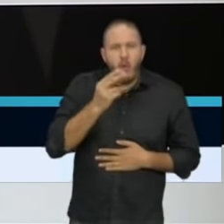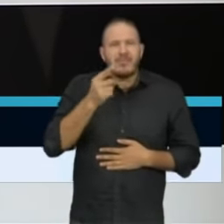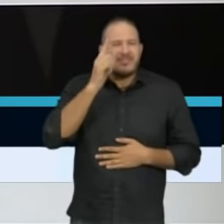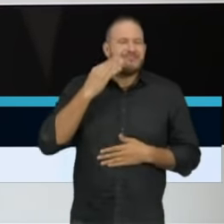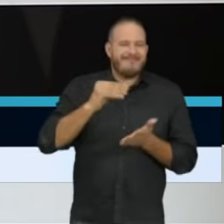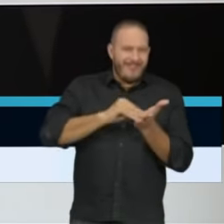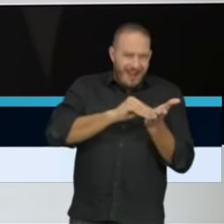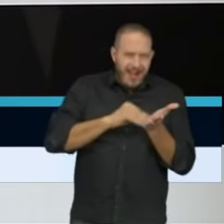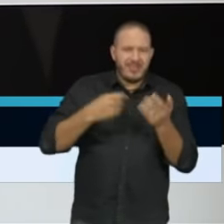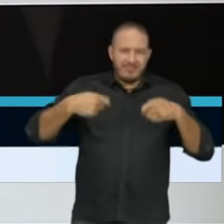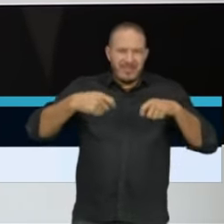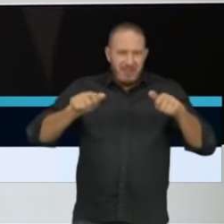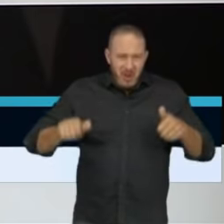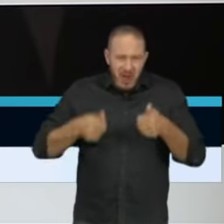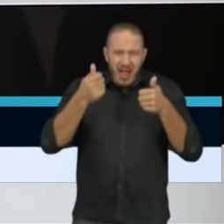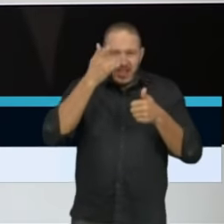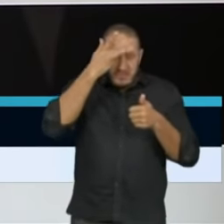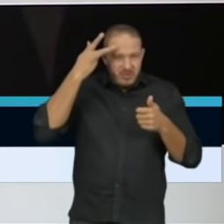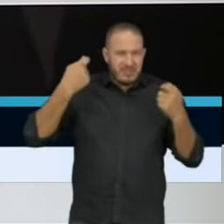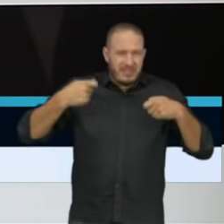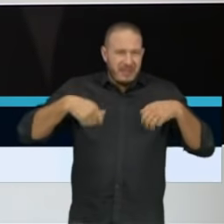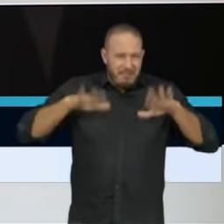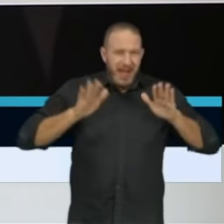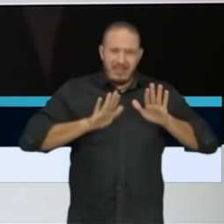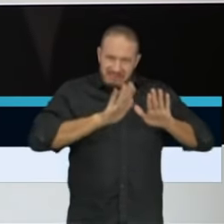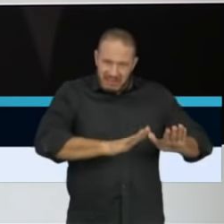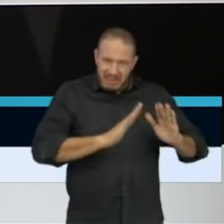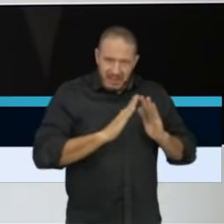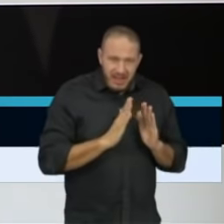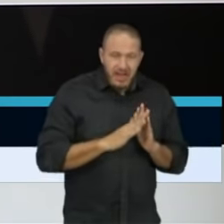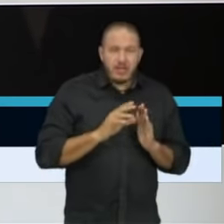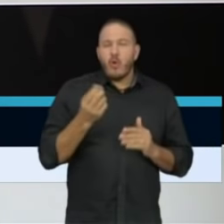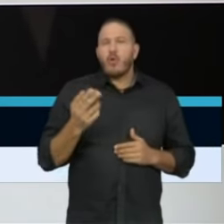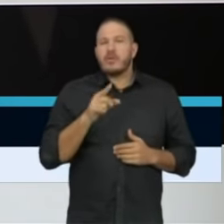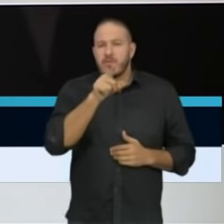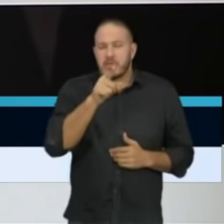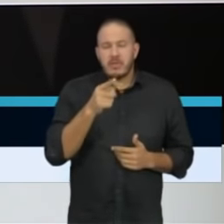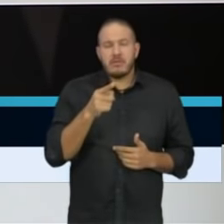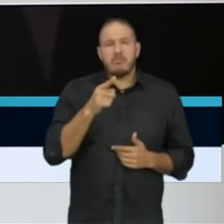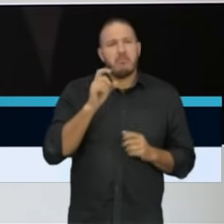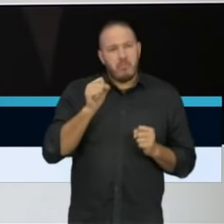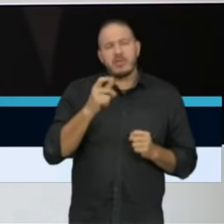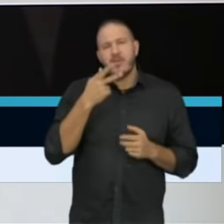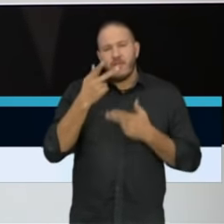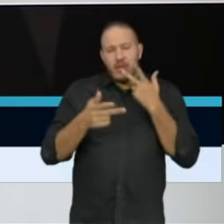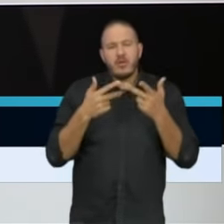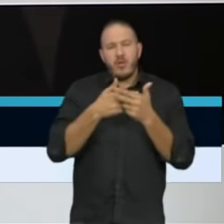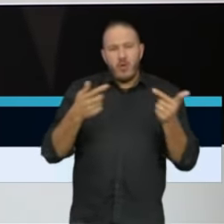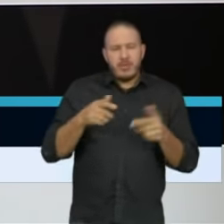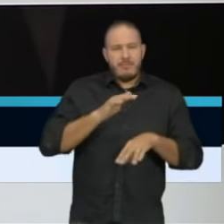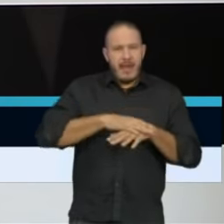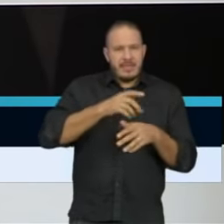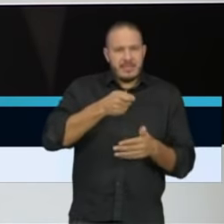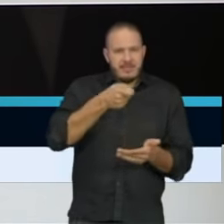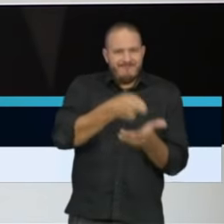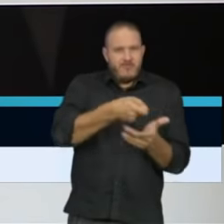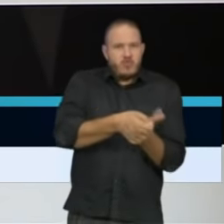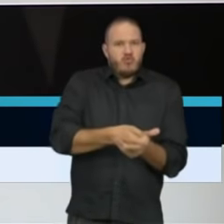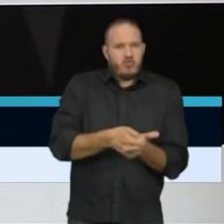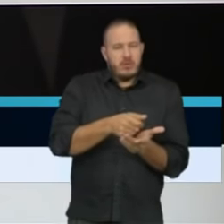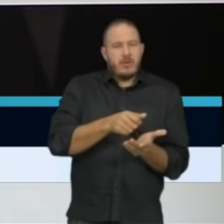melhorar, as pessoas precisam ficar mais em casa, e se nesse caso, se o senhor cogita utilizar de ferramentas um pouco mais radicais que